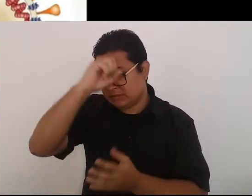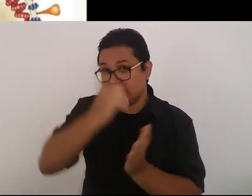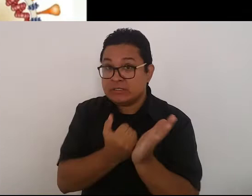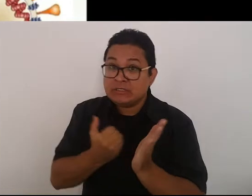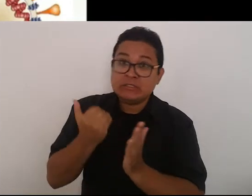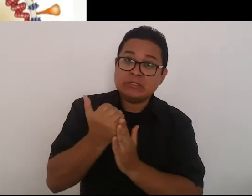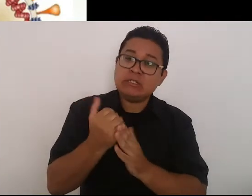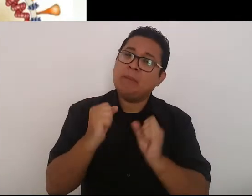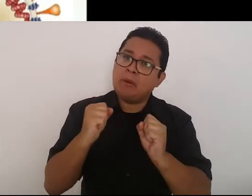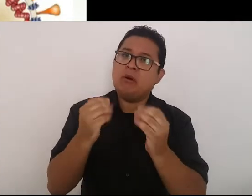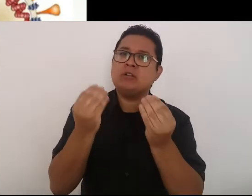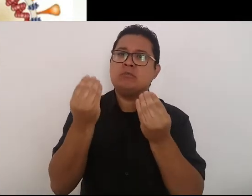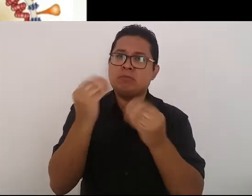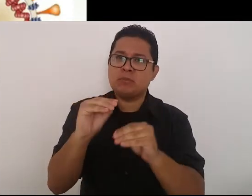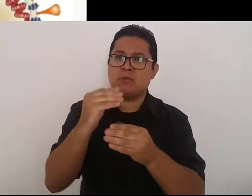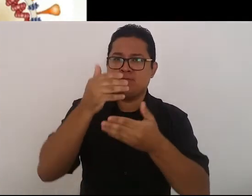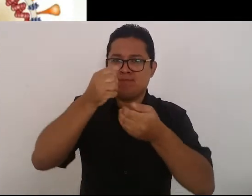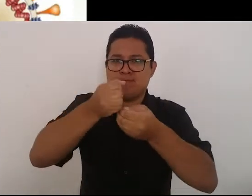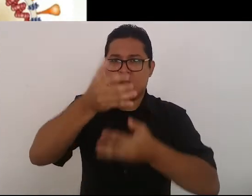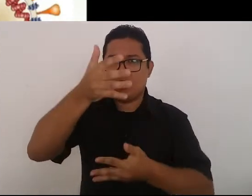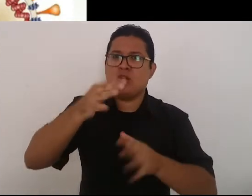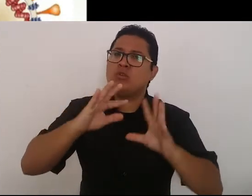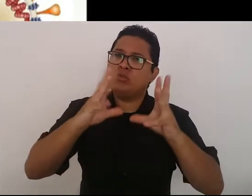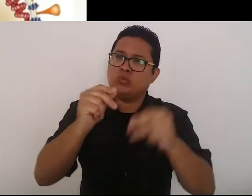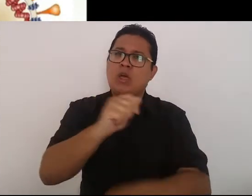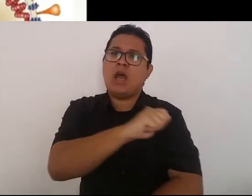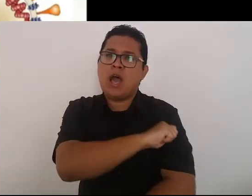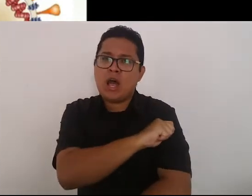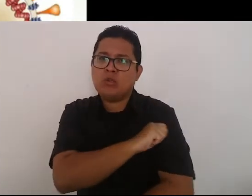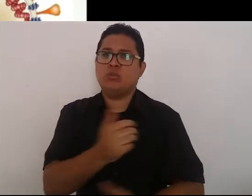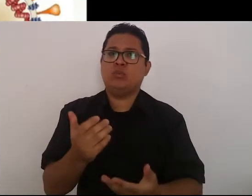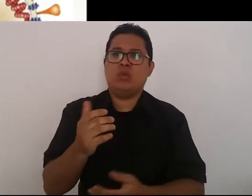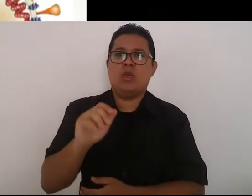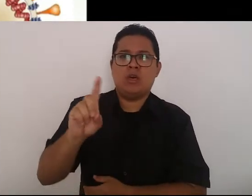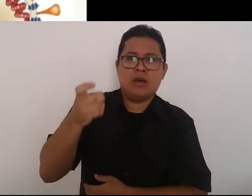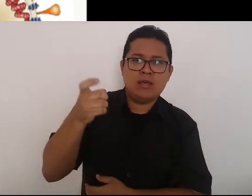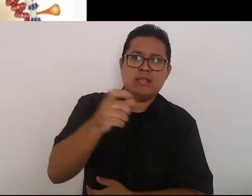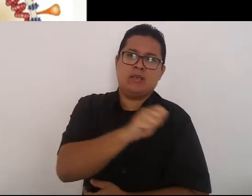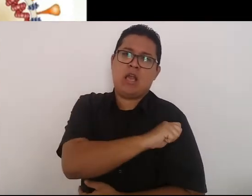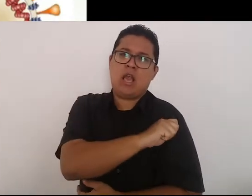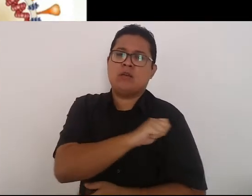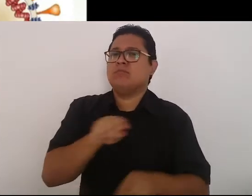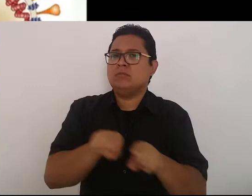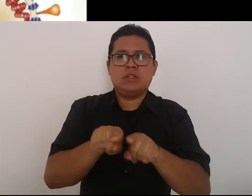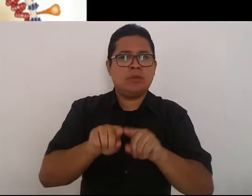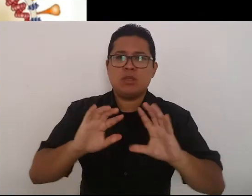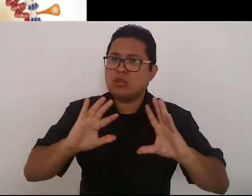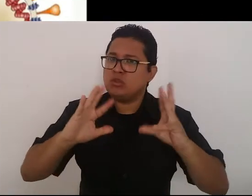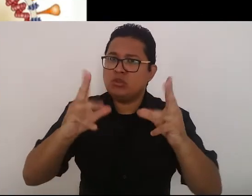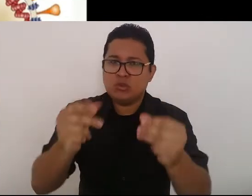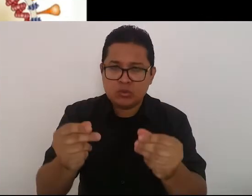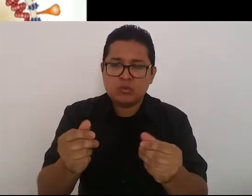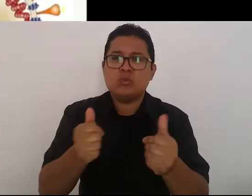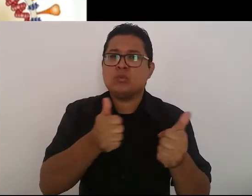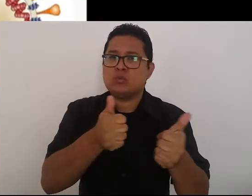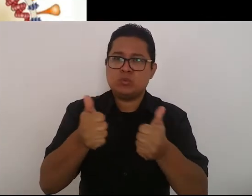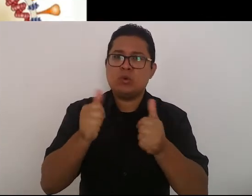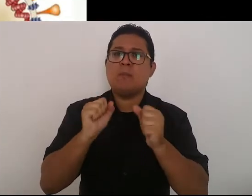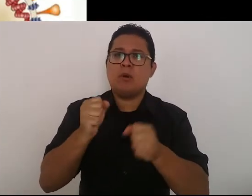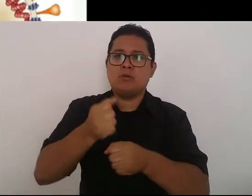ex-alunos, mas público em geral também. Então vamos lá, pessoal, tá aqui, eu acho que